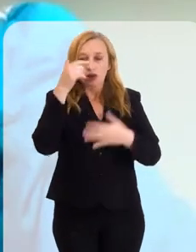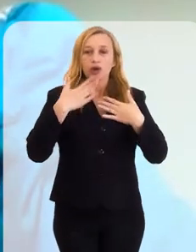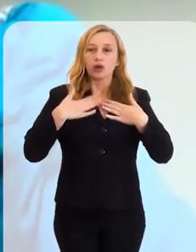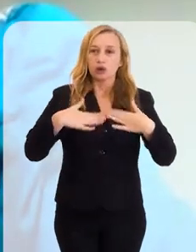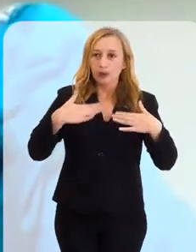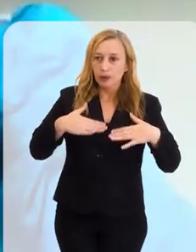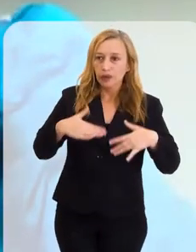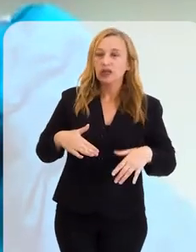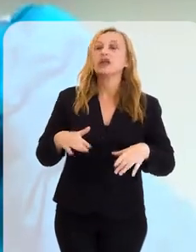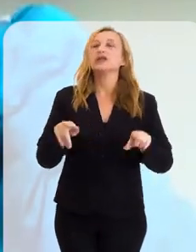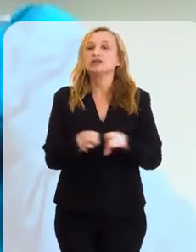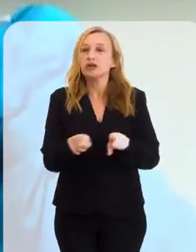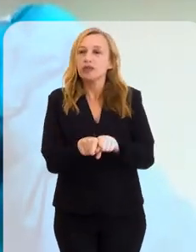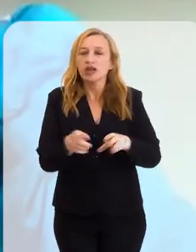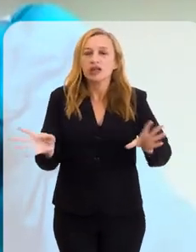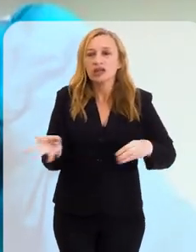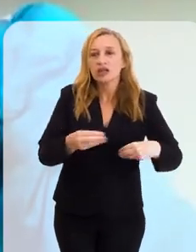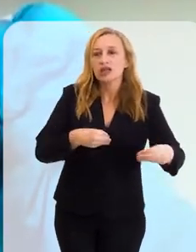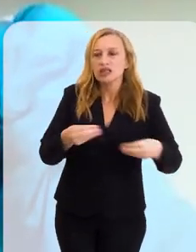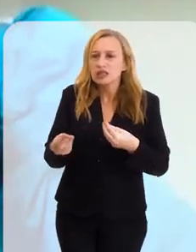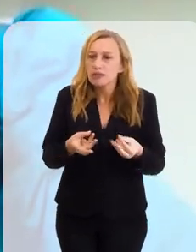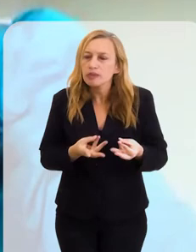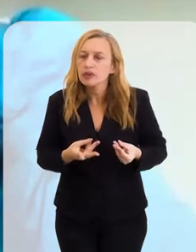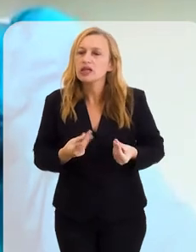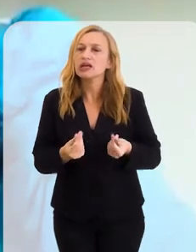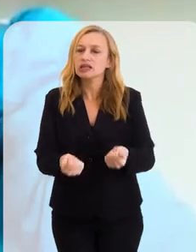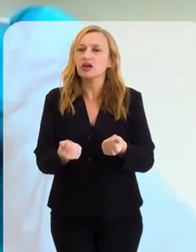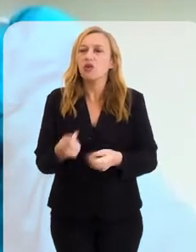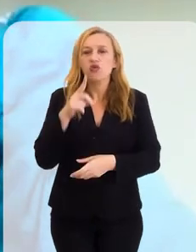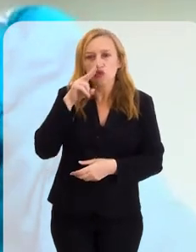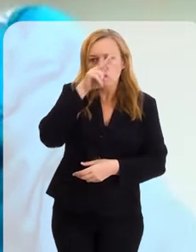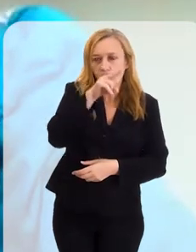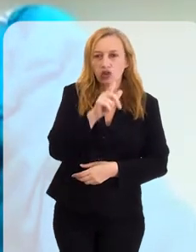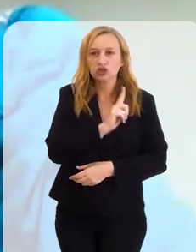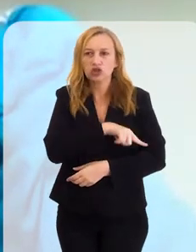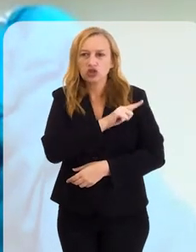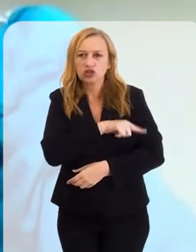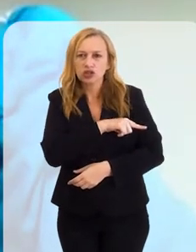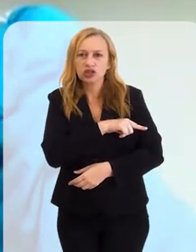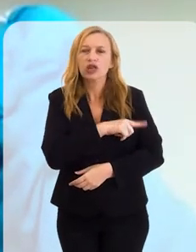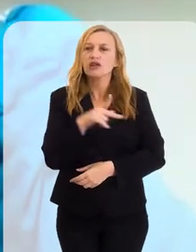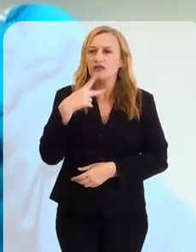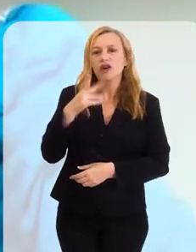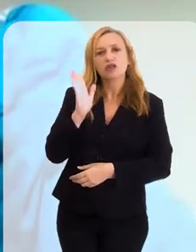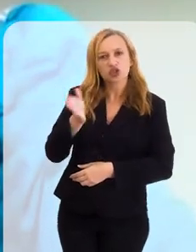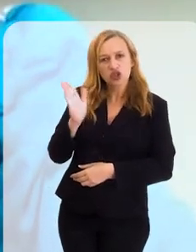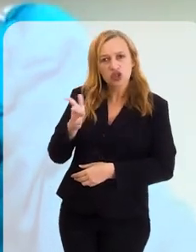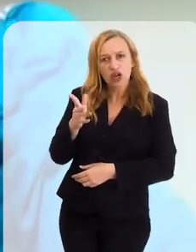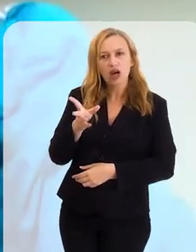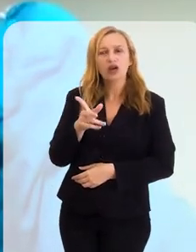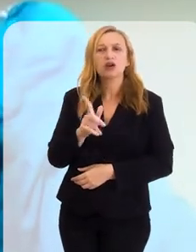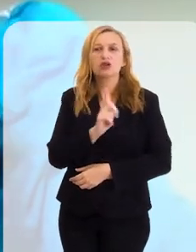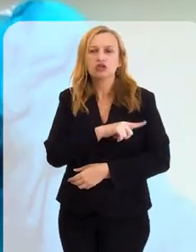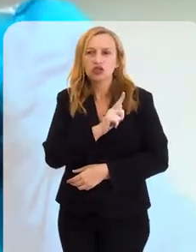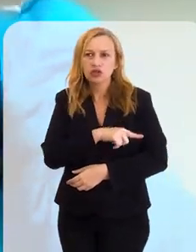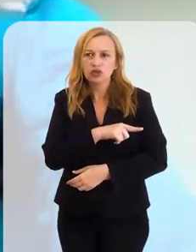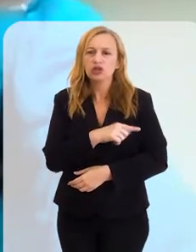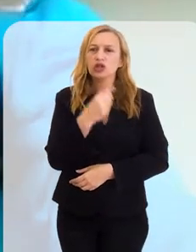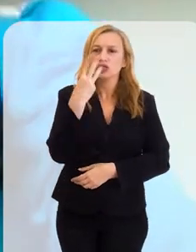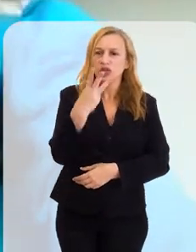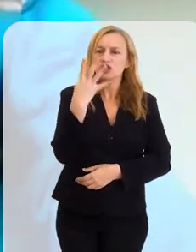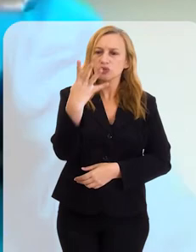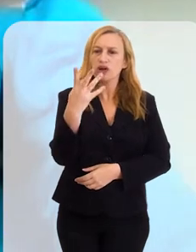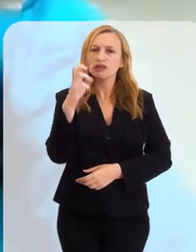e descansar, porque então houve também uma sensibilização muito forte desses gestores, e isso é dito nas falas deles